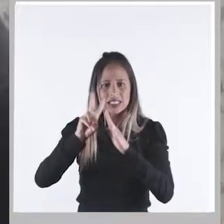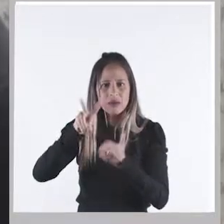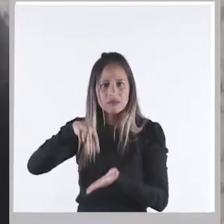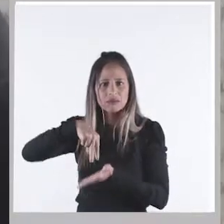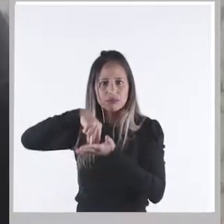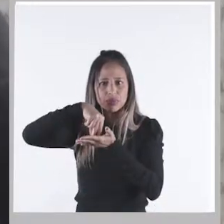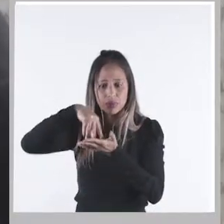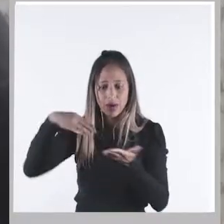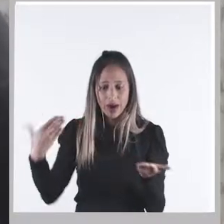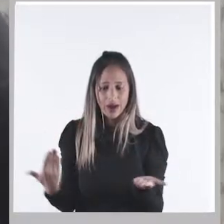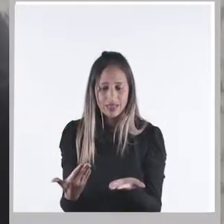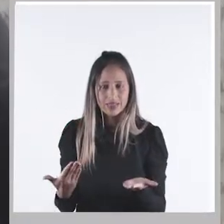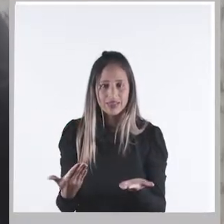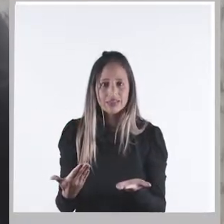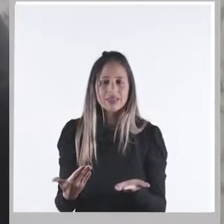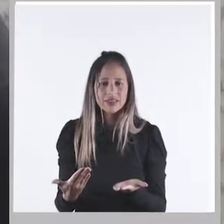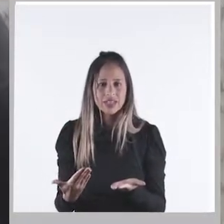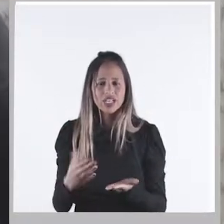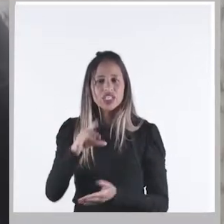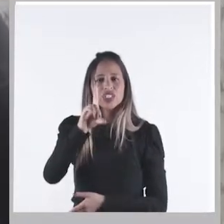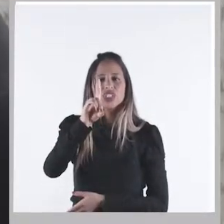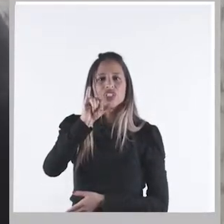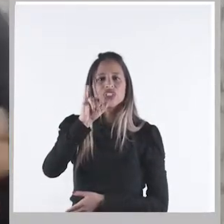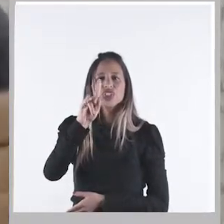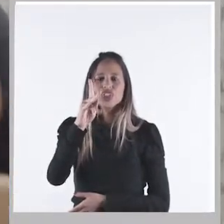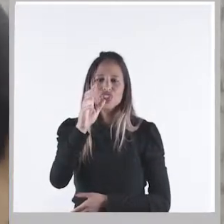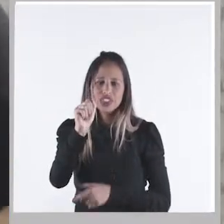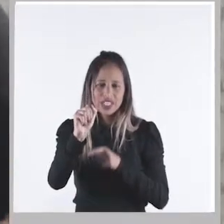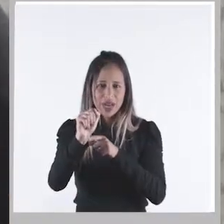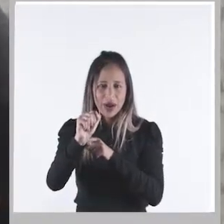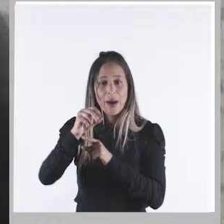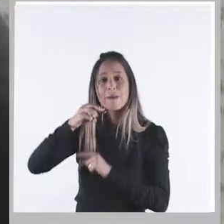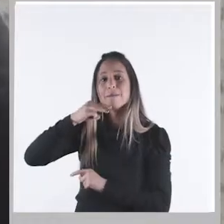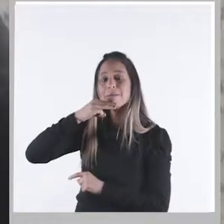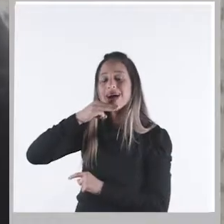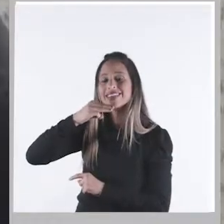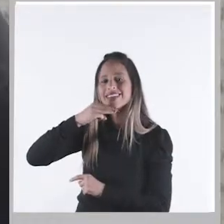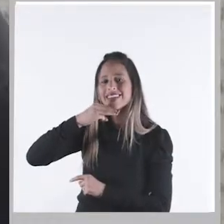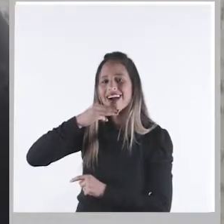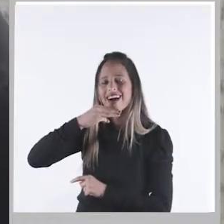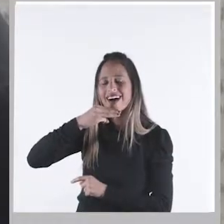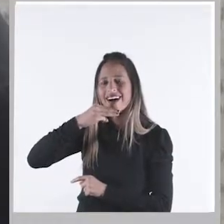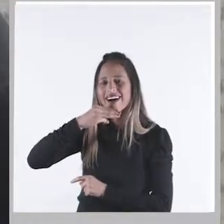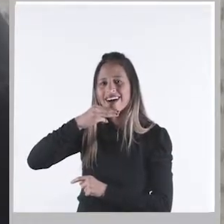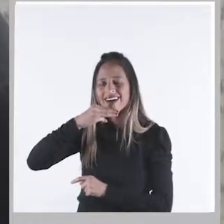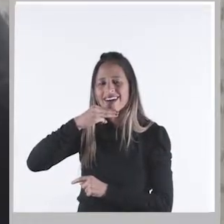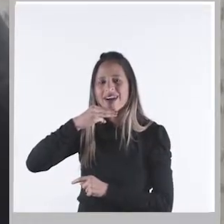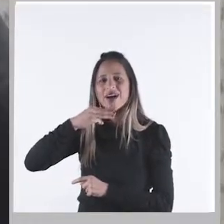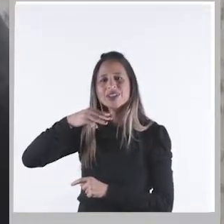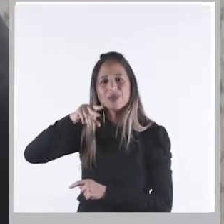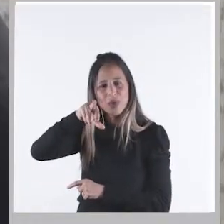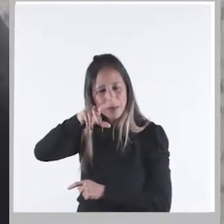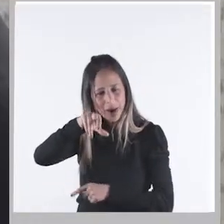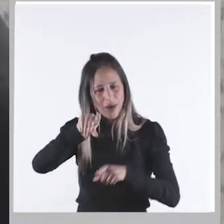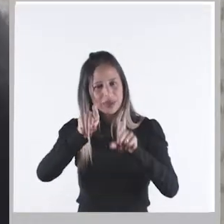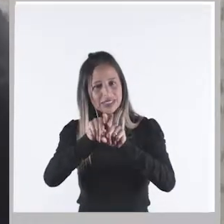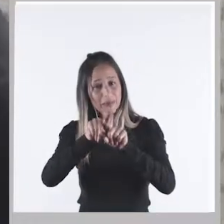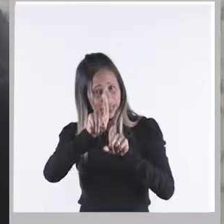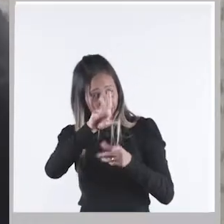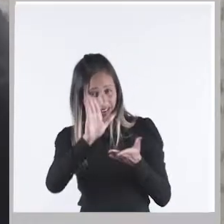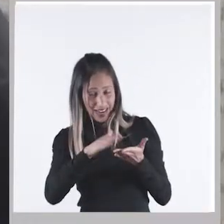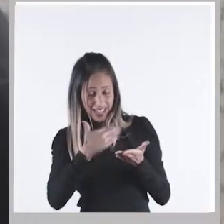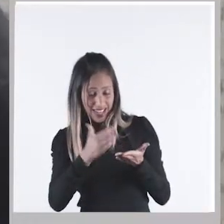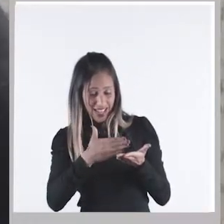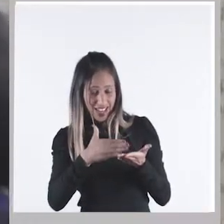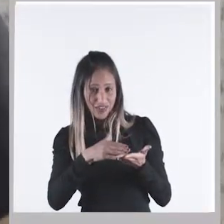até hoje, né? Então, a própria Dindinha Maria, né? Que era madrinha do meu irmão, que também está numa crônica do livrinho,